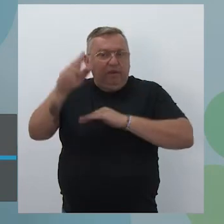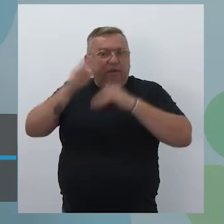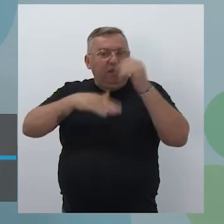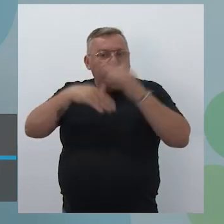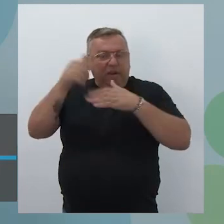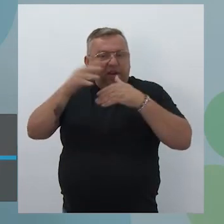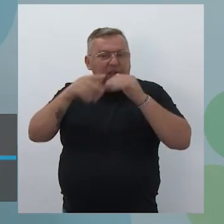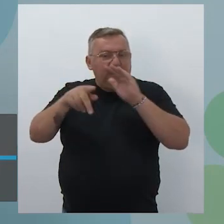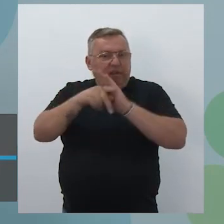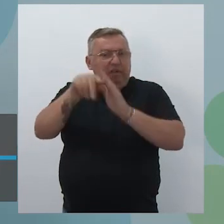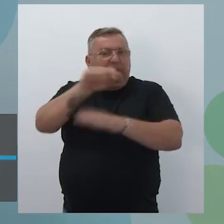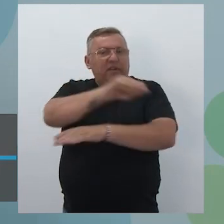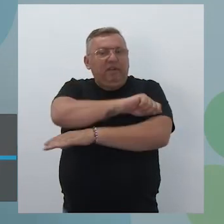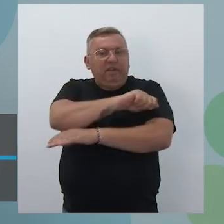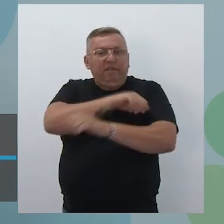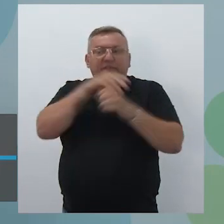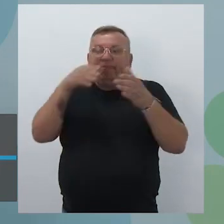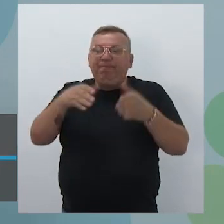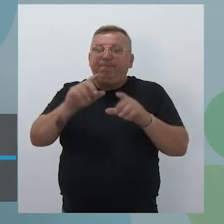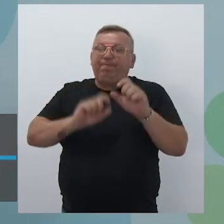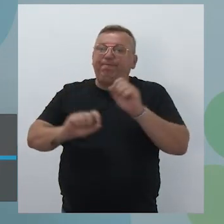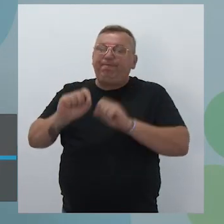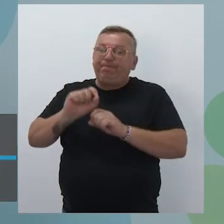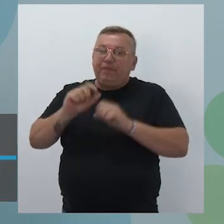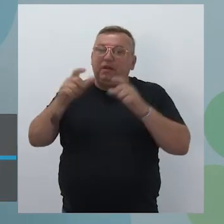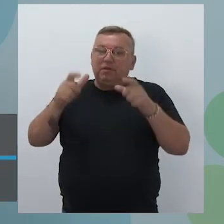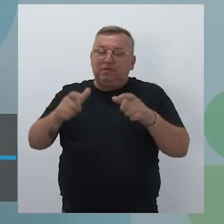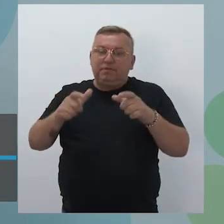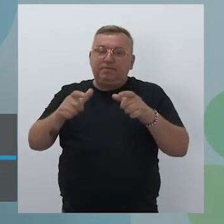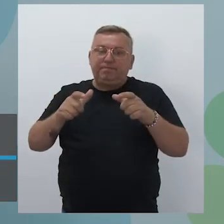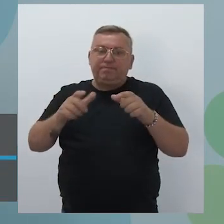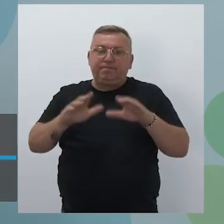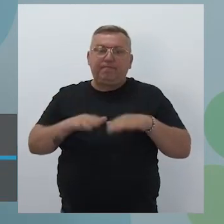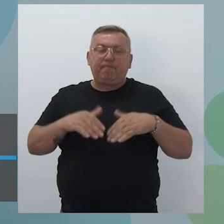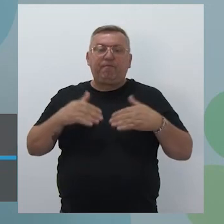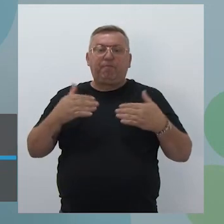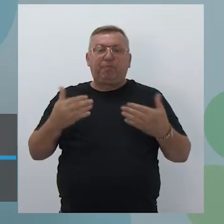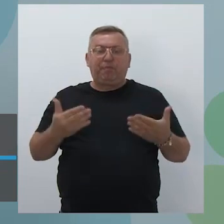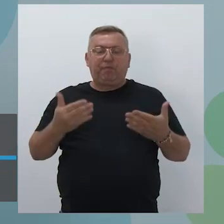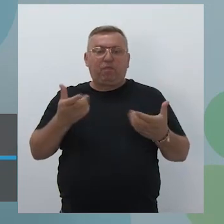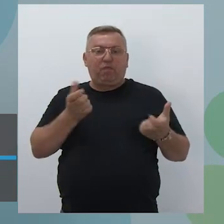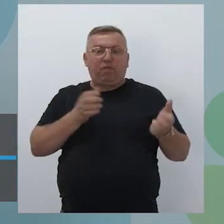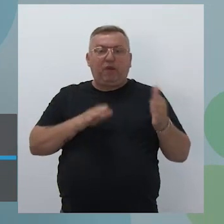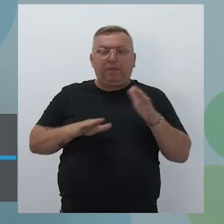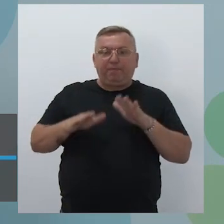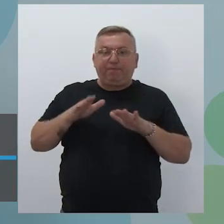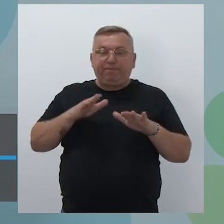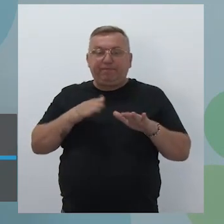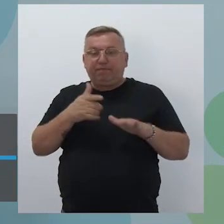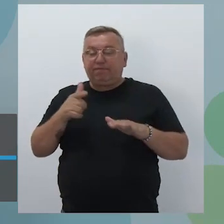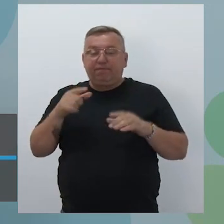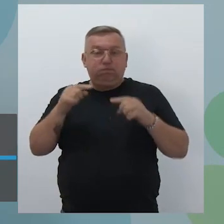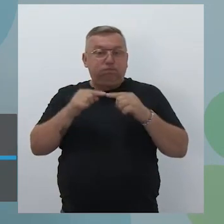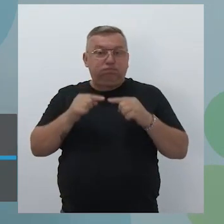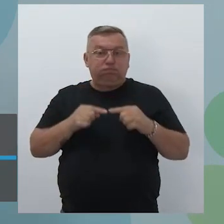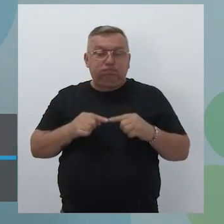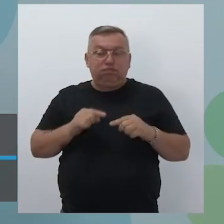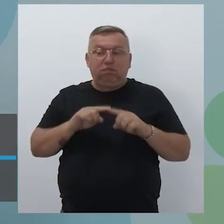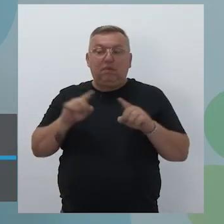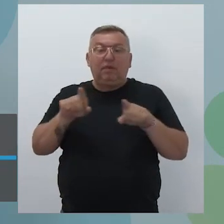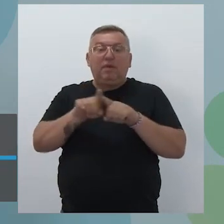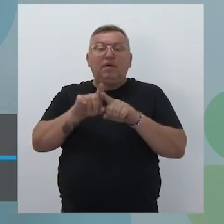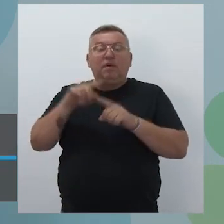dos estudantes focado na área. Então, talvez não fosse ideal.